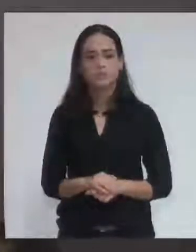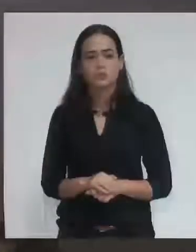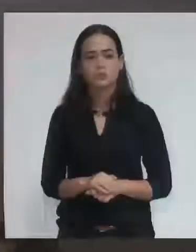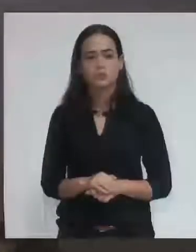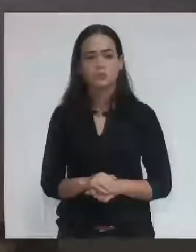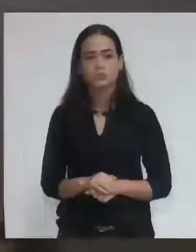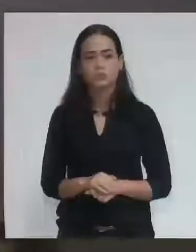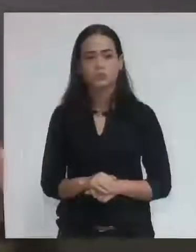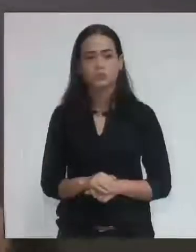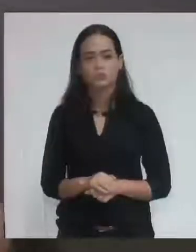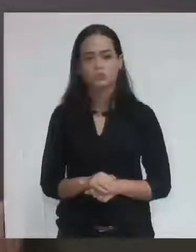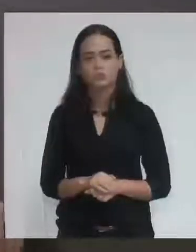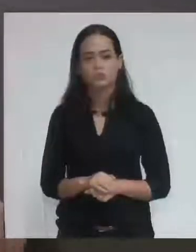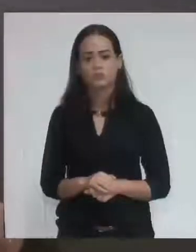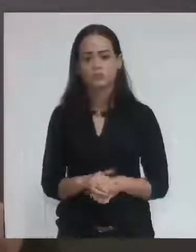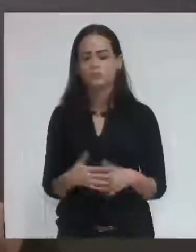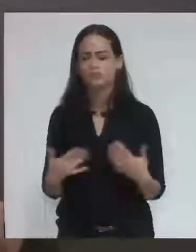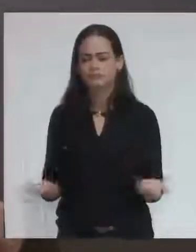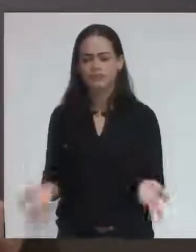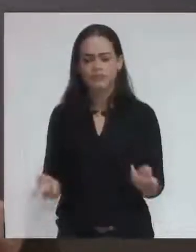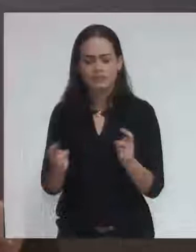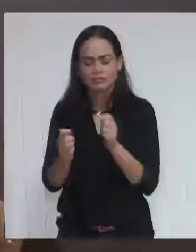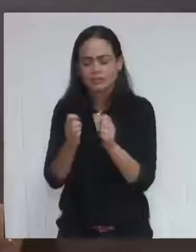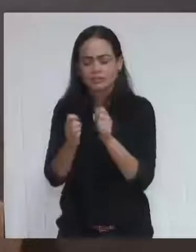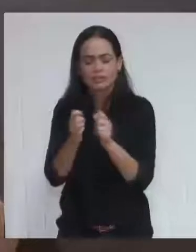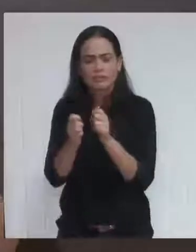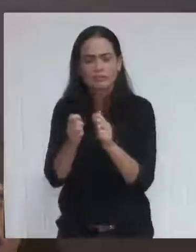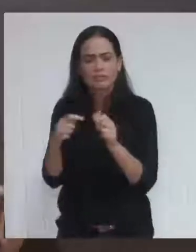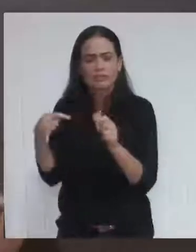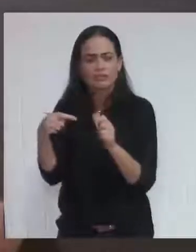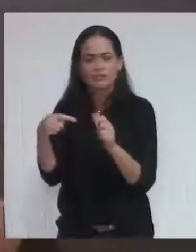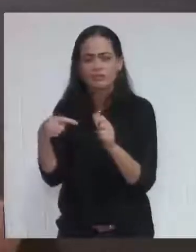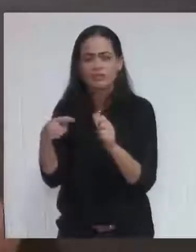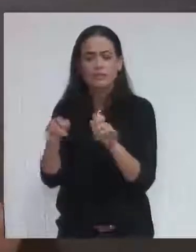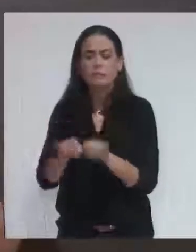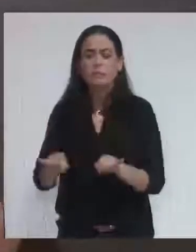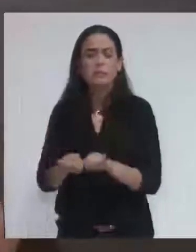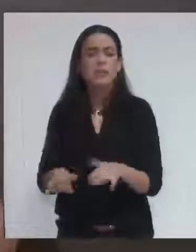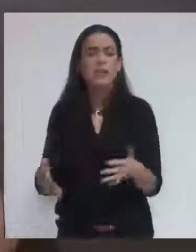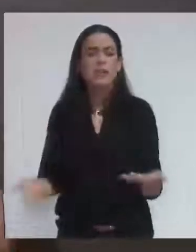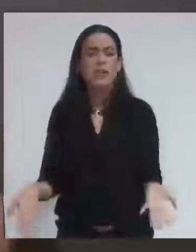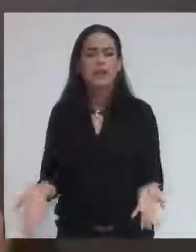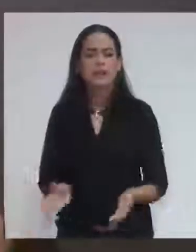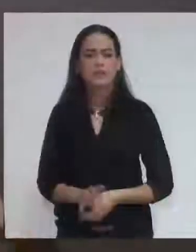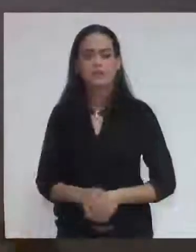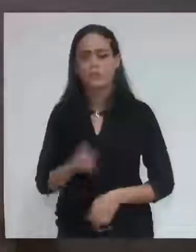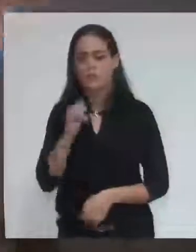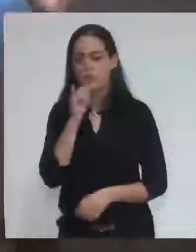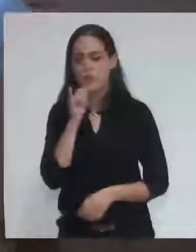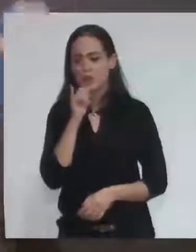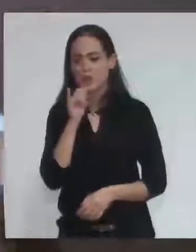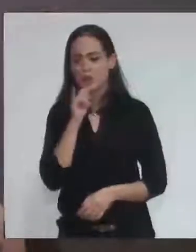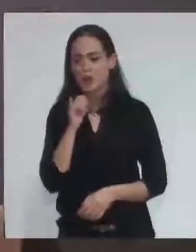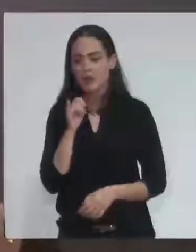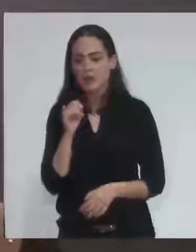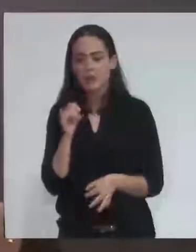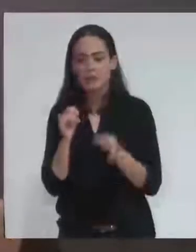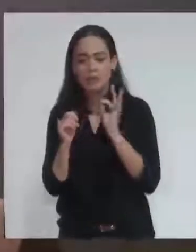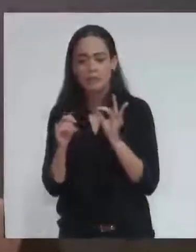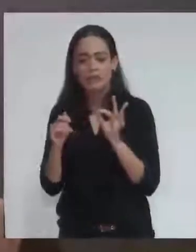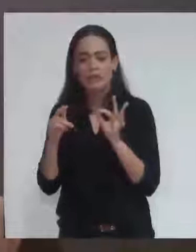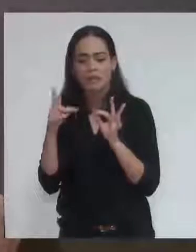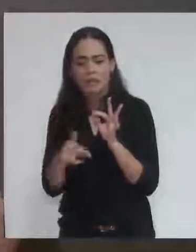é uma economia burra que a gente fala no setor privado. Fala assim, eu não tenho cliente, corta o cafezinho, corta o copo de café.